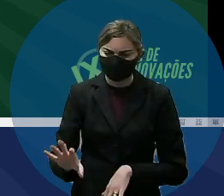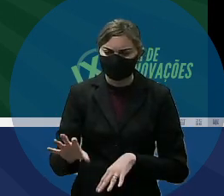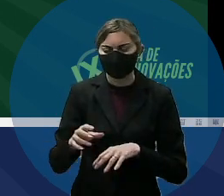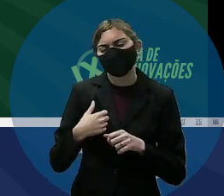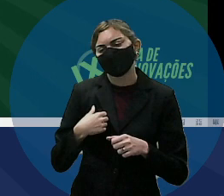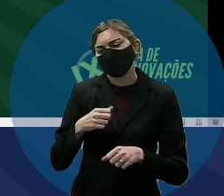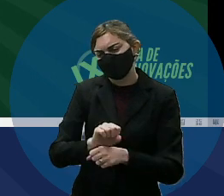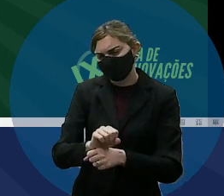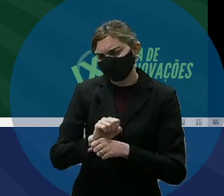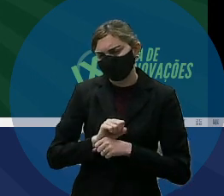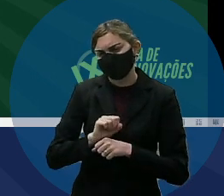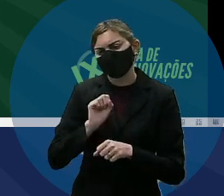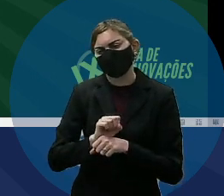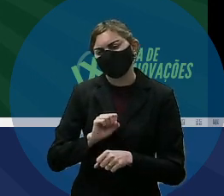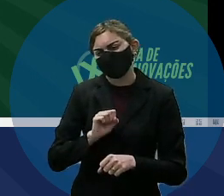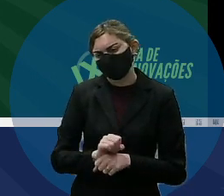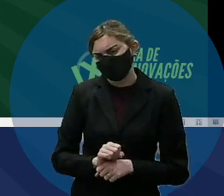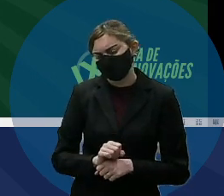pouco.